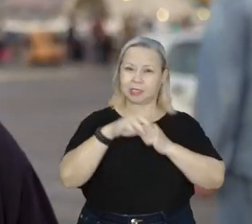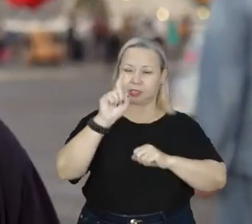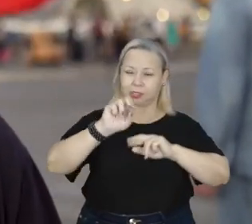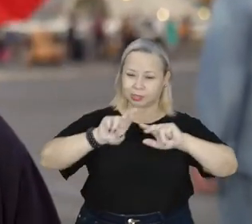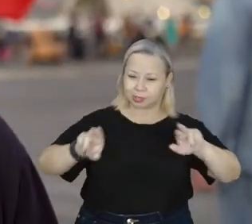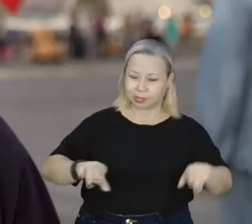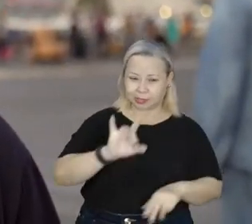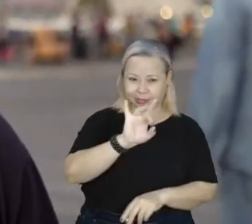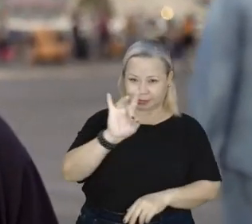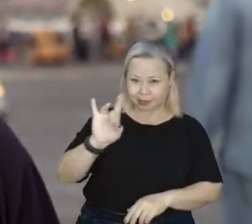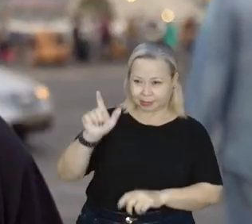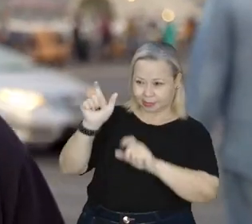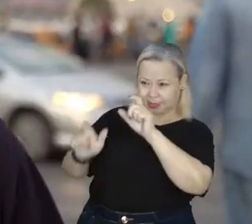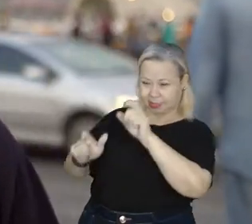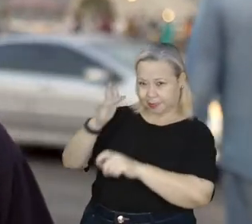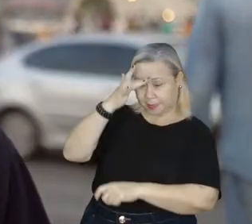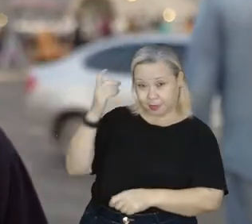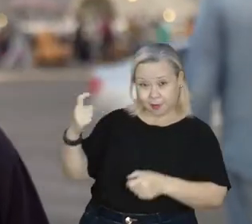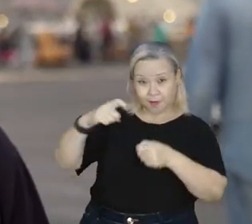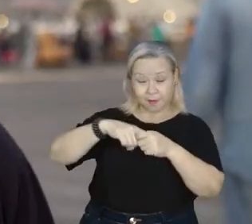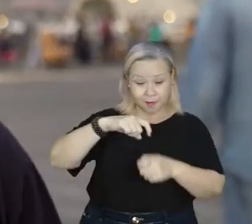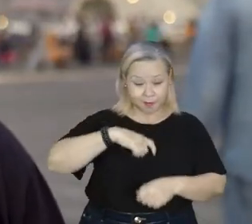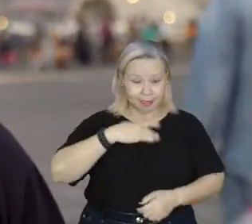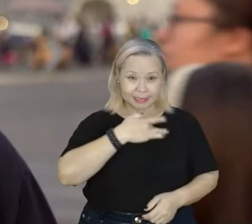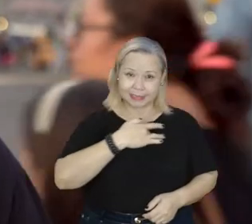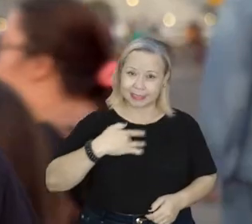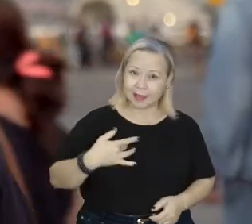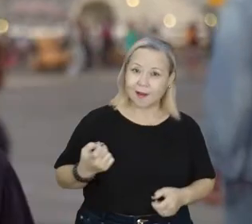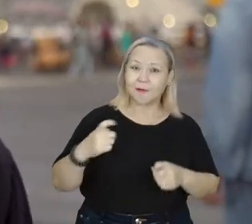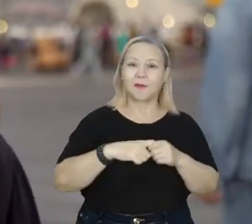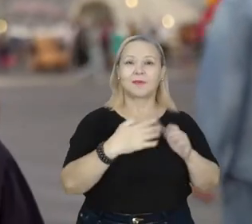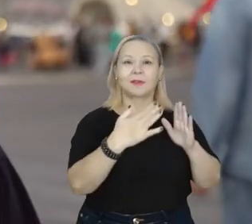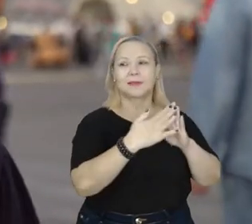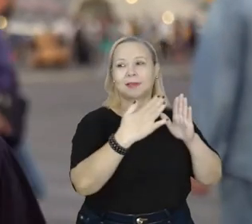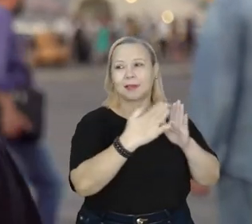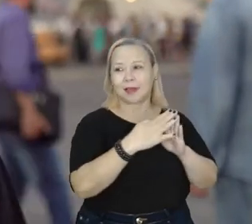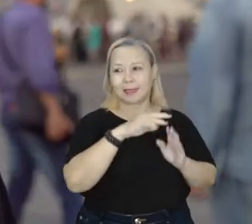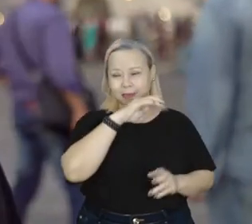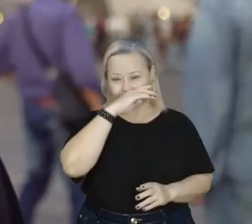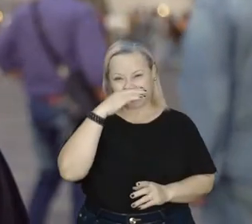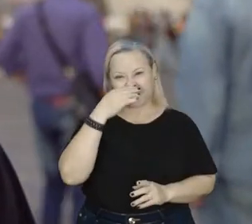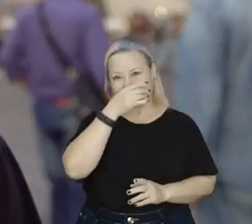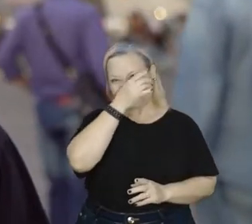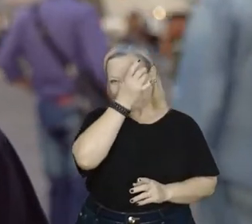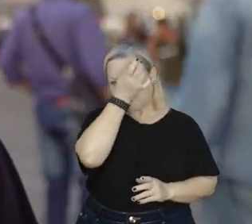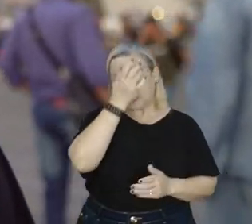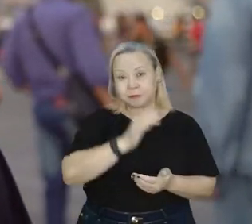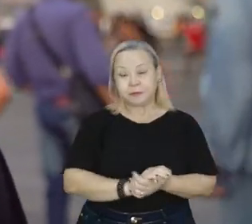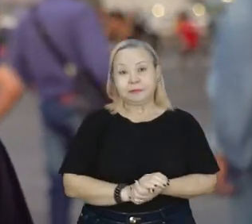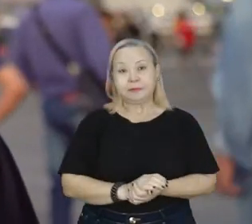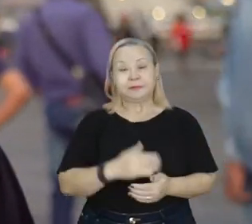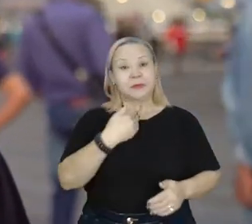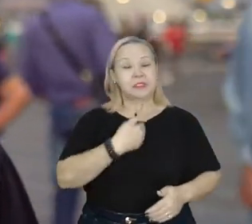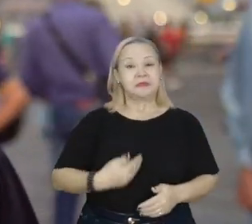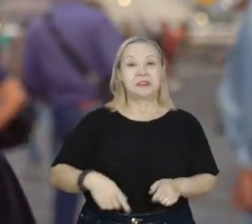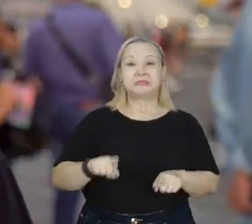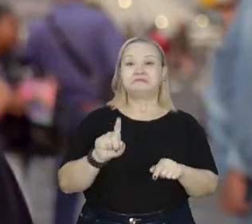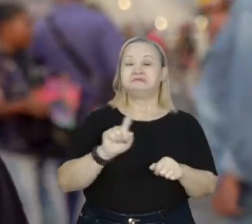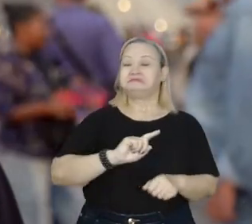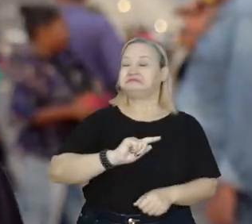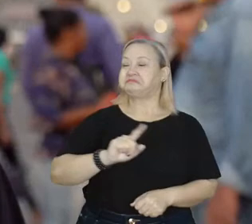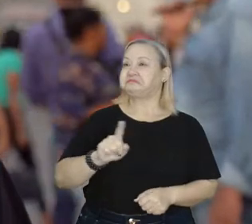cada uma, voltar a ter saúde, voltar a ter casa, que esse governo não fez uma moradia para a classe popular, voltar a